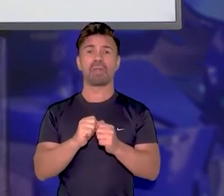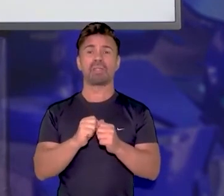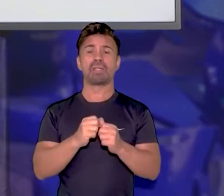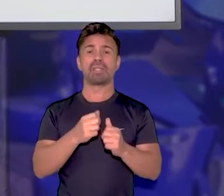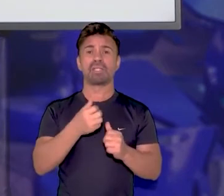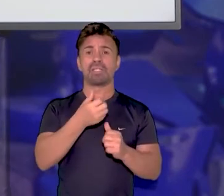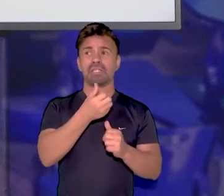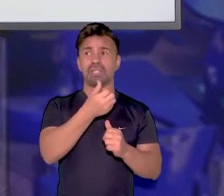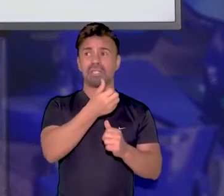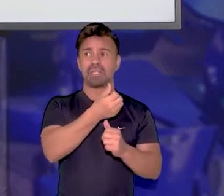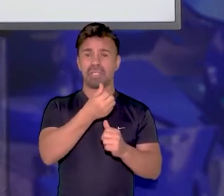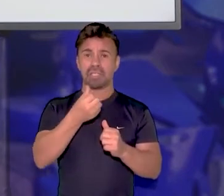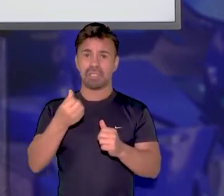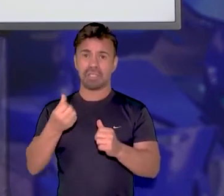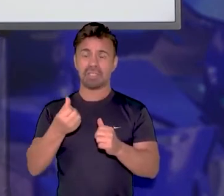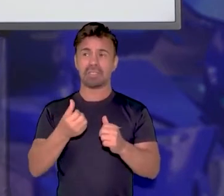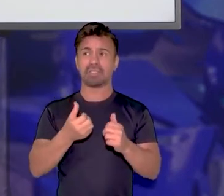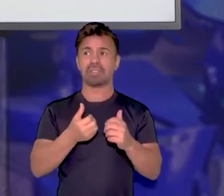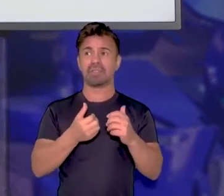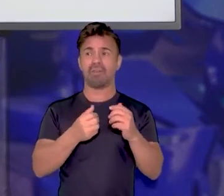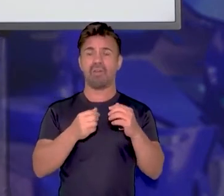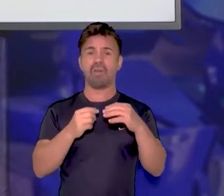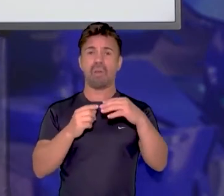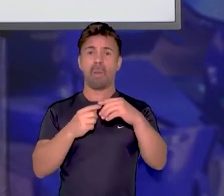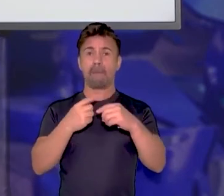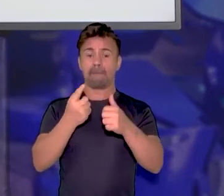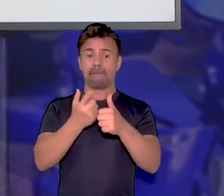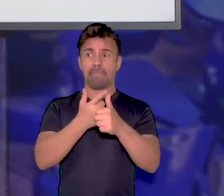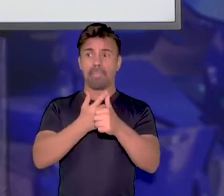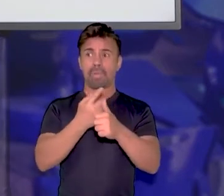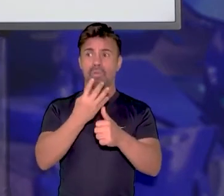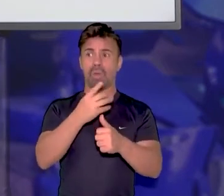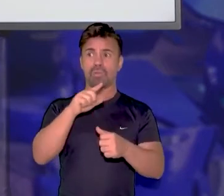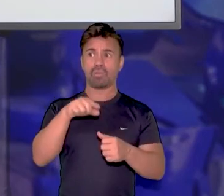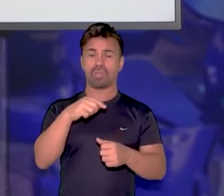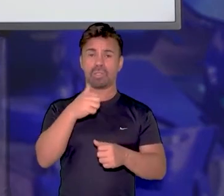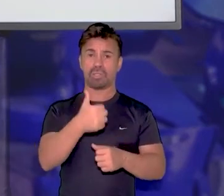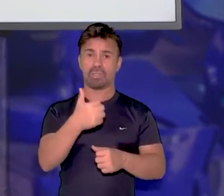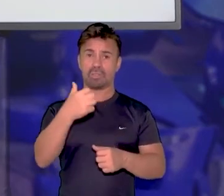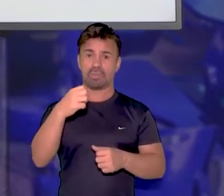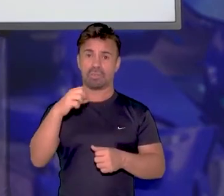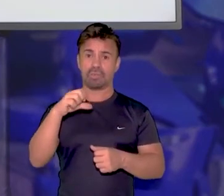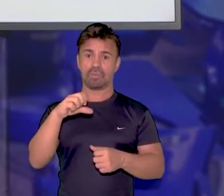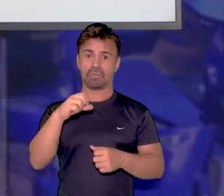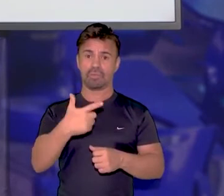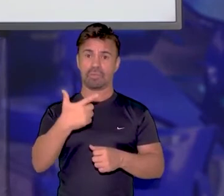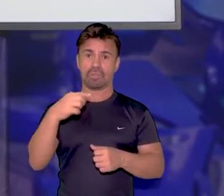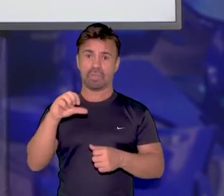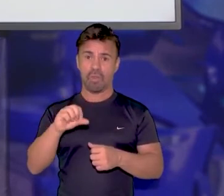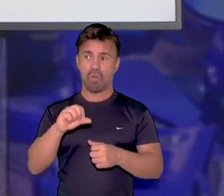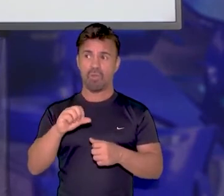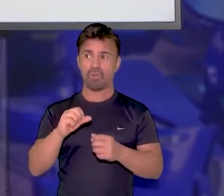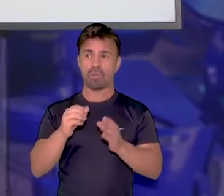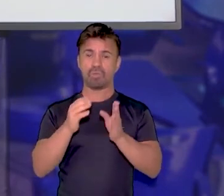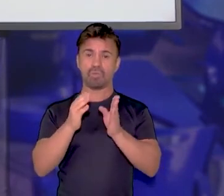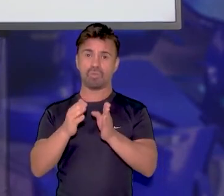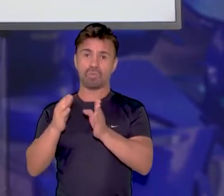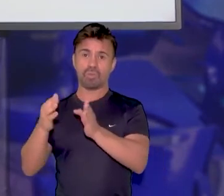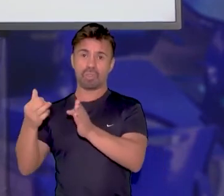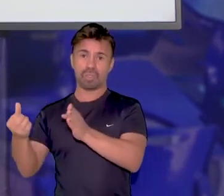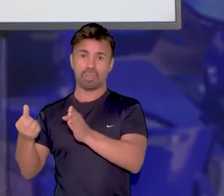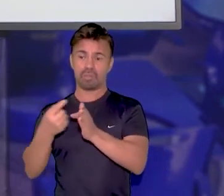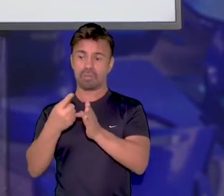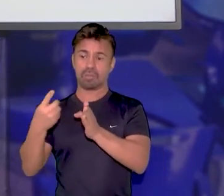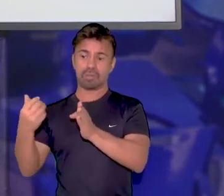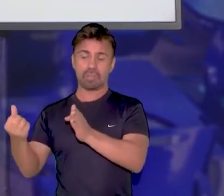fatores iguais a 10 e aí eu vou ter o primeiro fator 4,129 e os outros seis